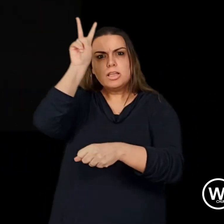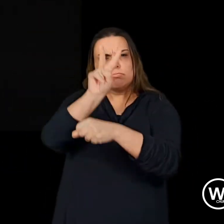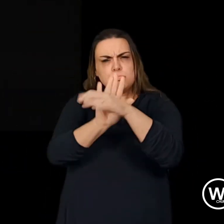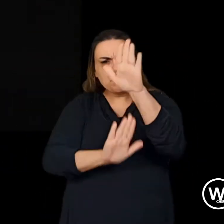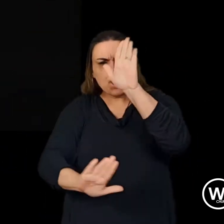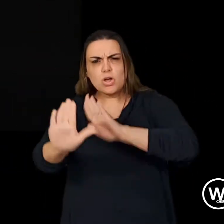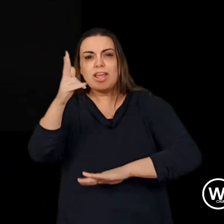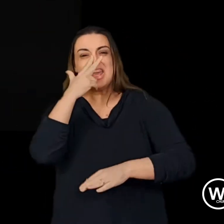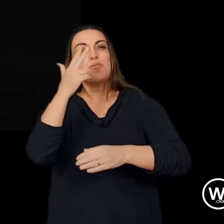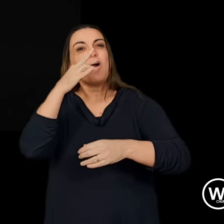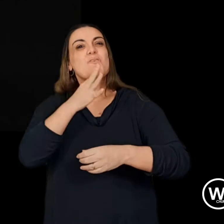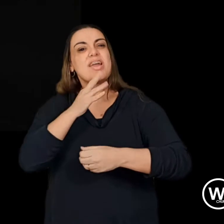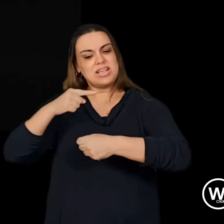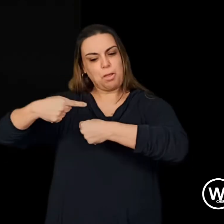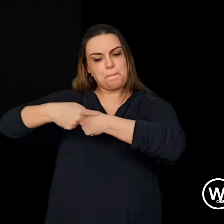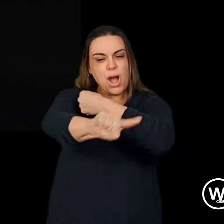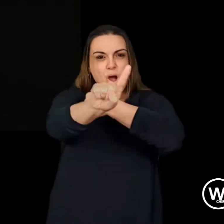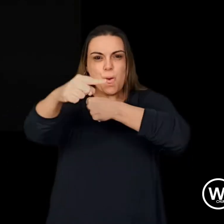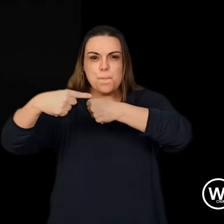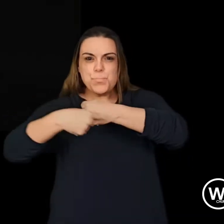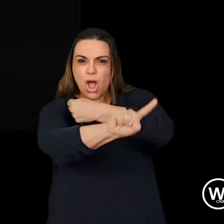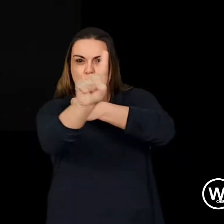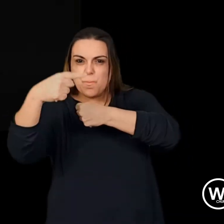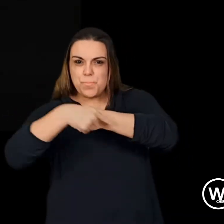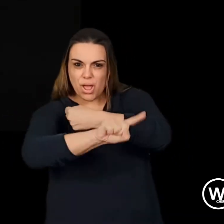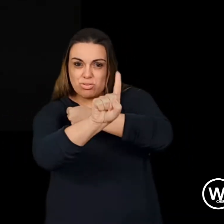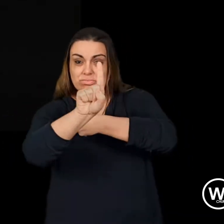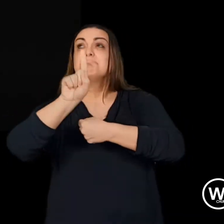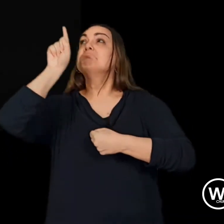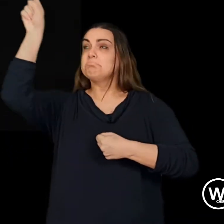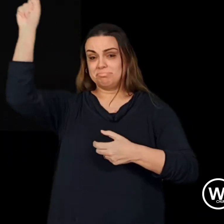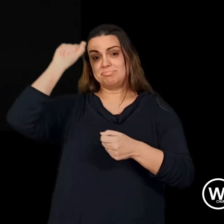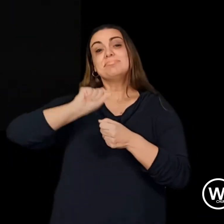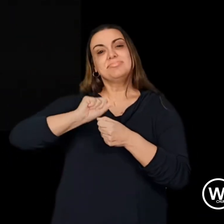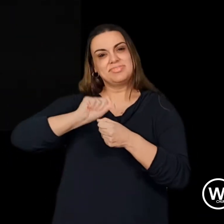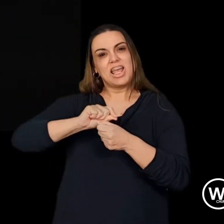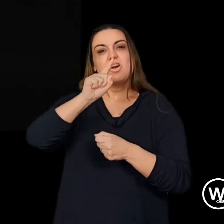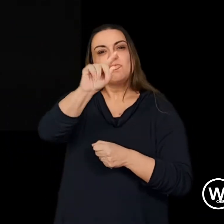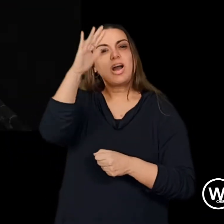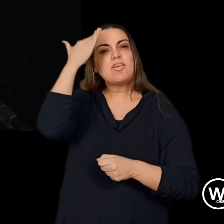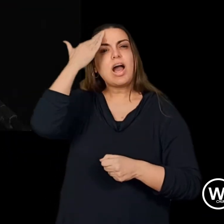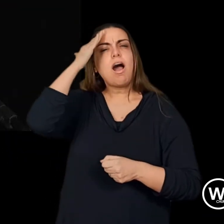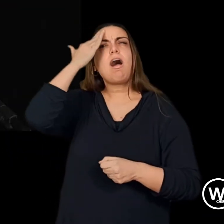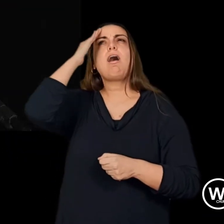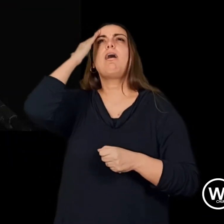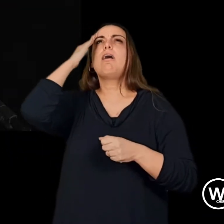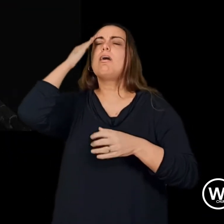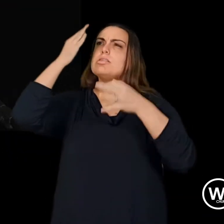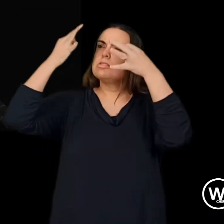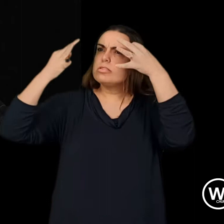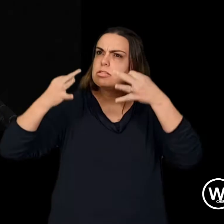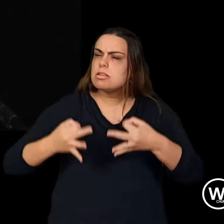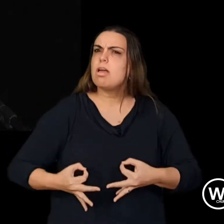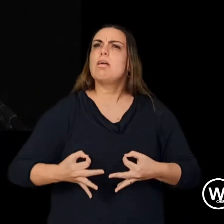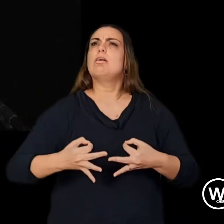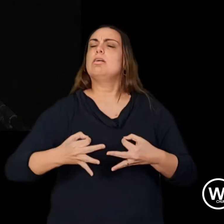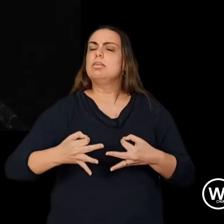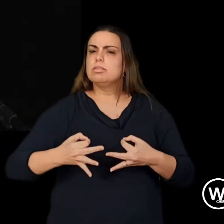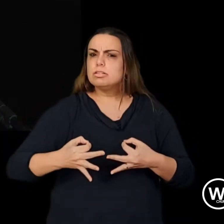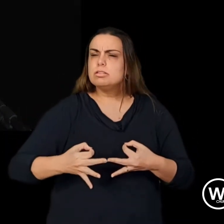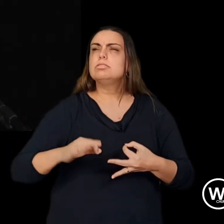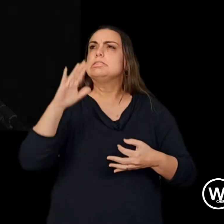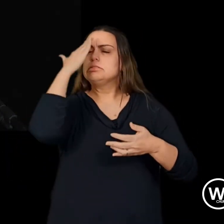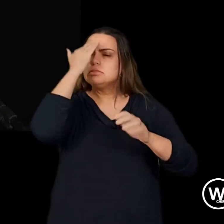justo e protege o caminho dos seus fiéis. Então você entenderá o que é justo, direito e